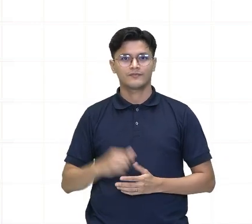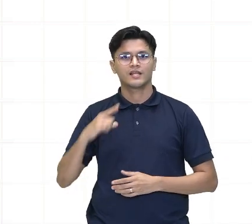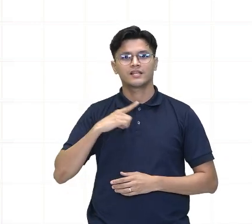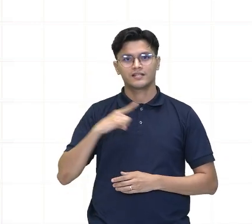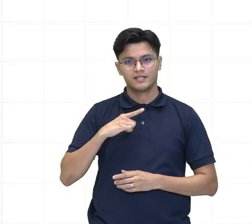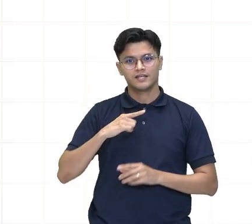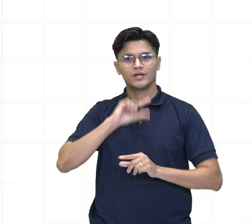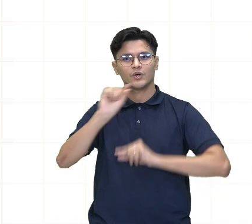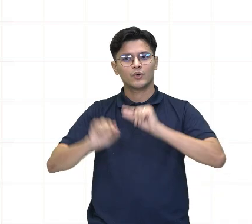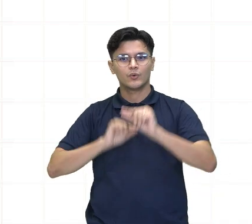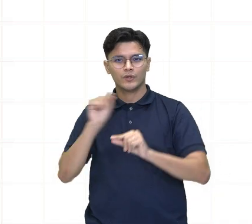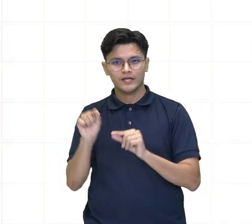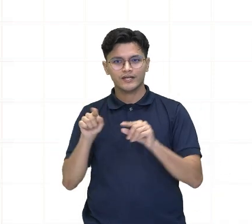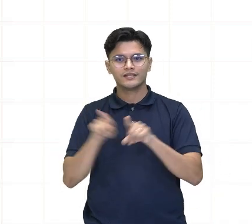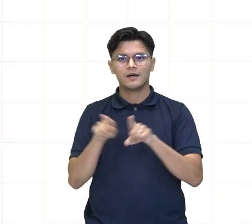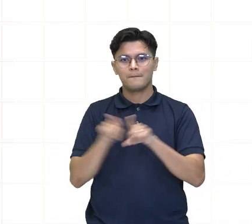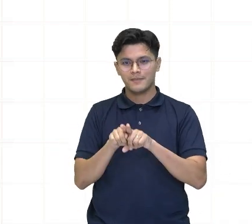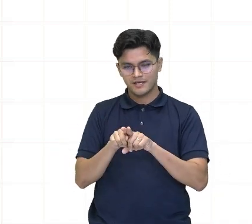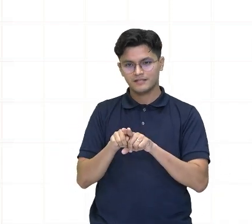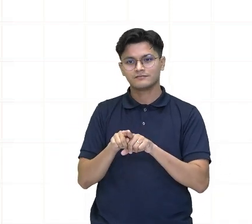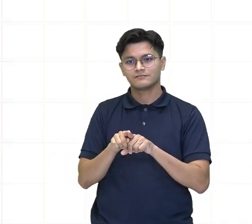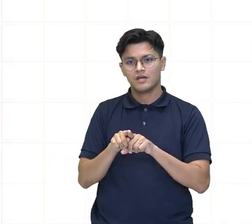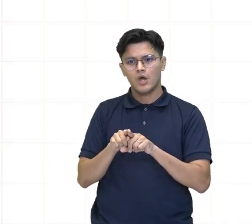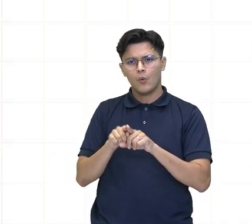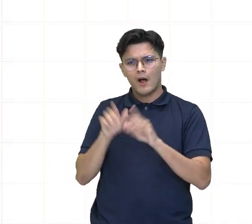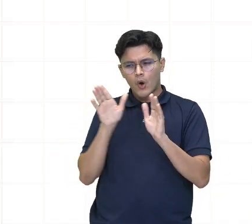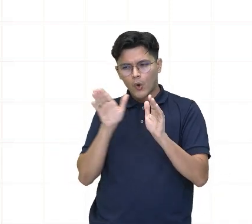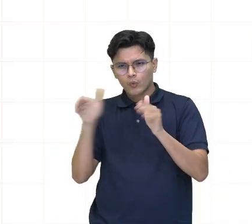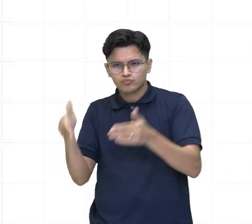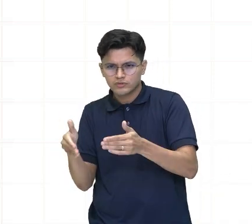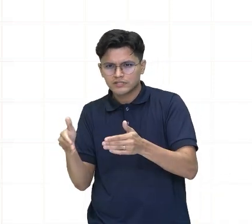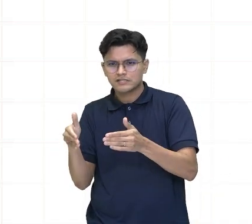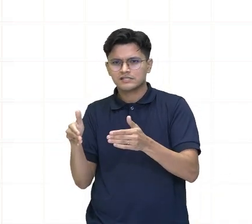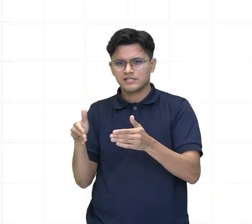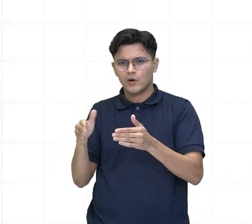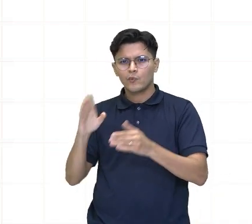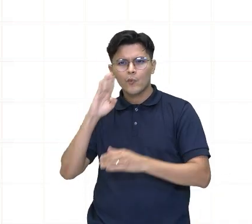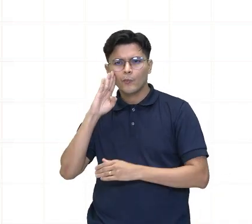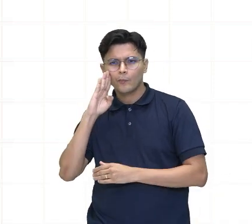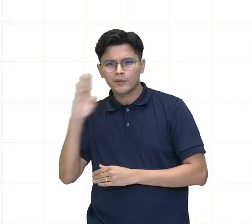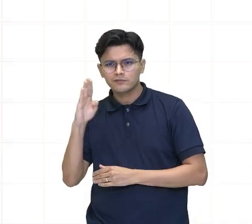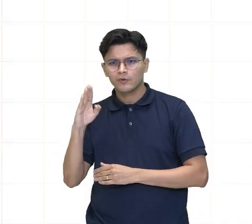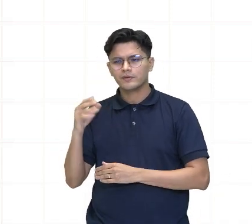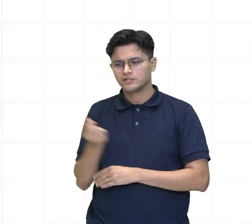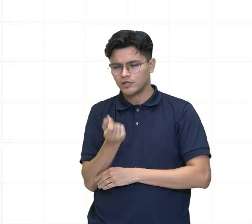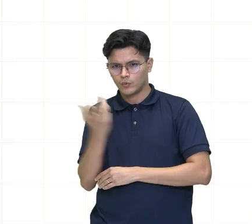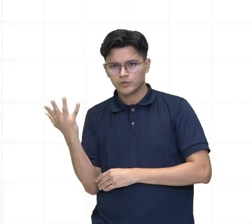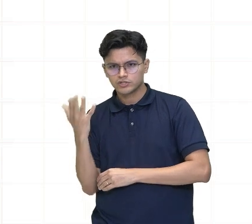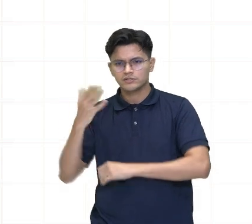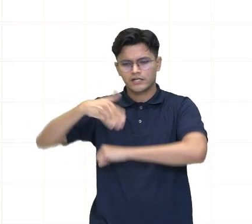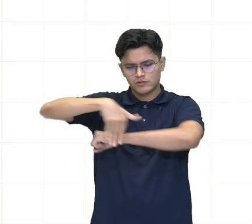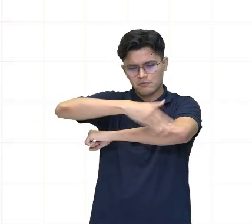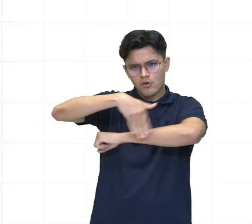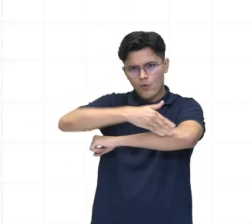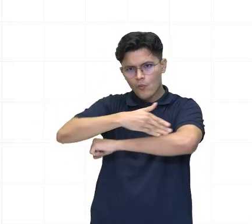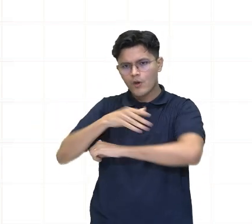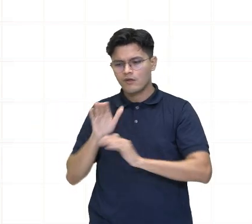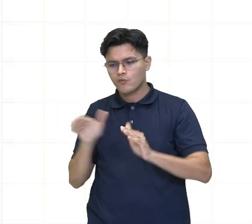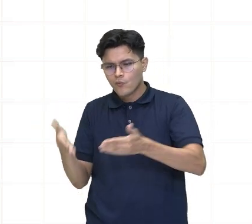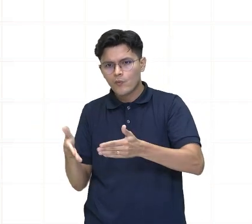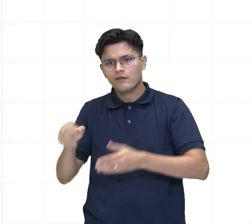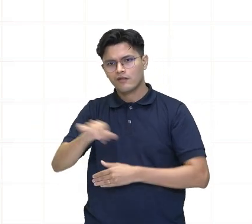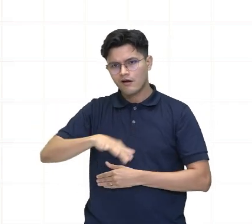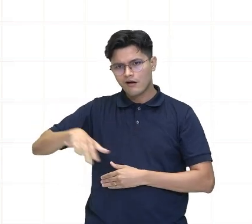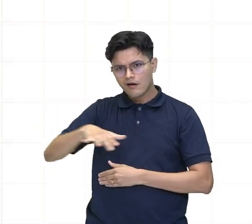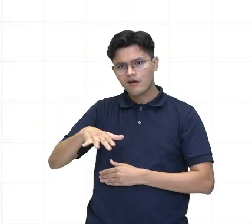transporte também ali na região. E aí a gente tem, né, a questão do desenvolvimento, a questão da concentração de renda